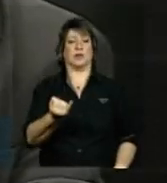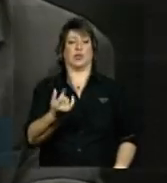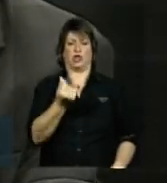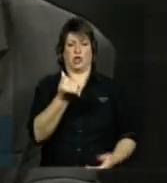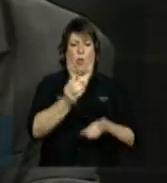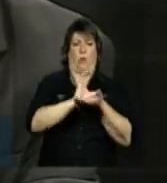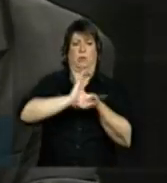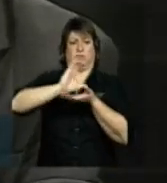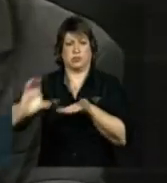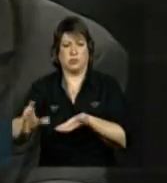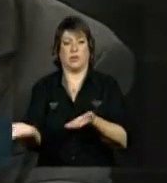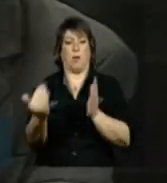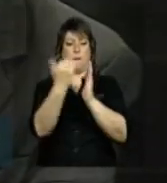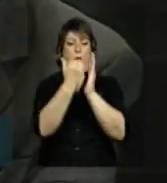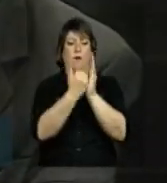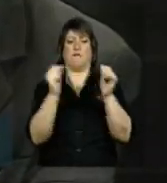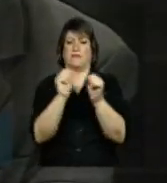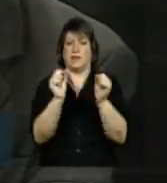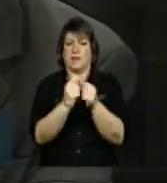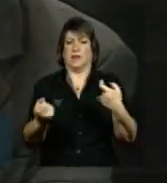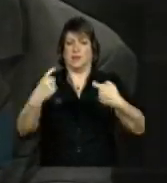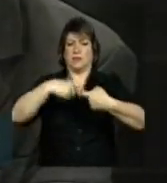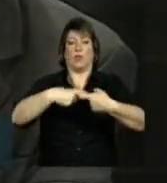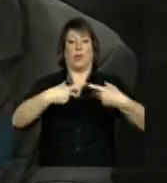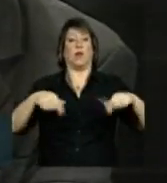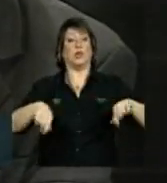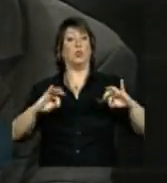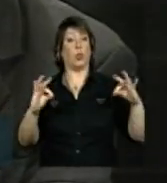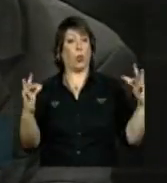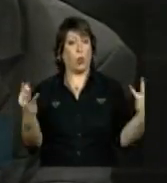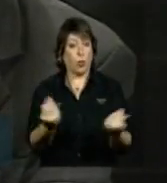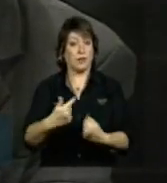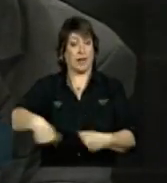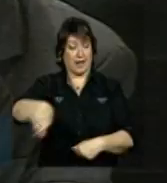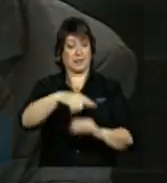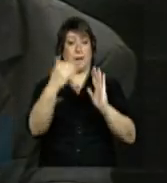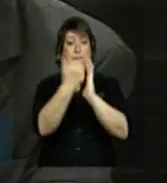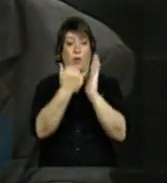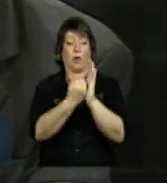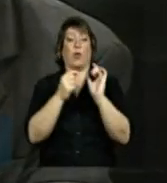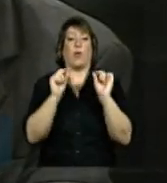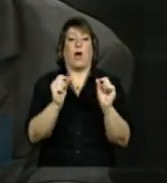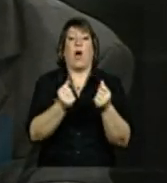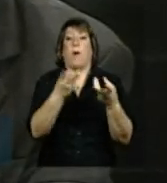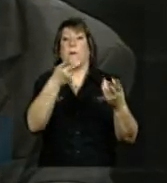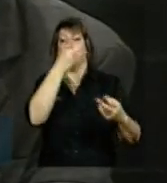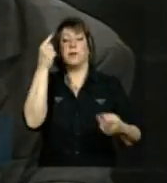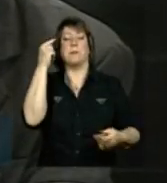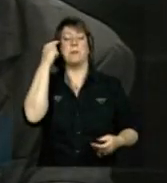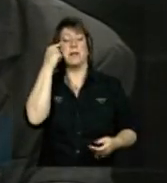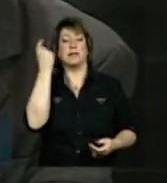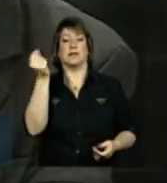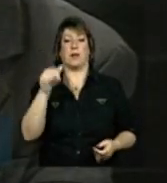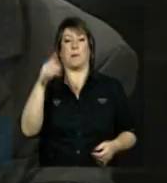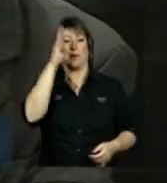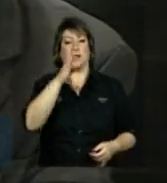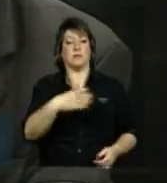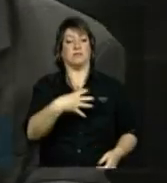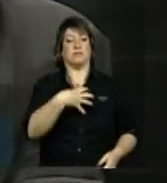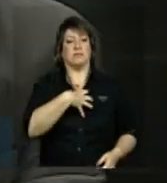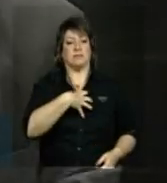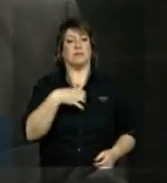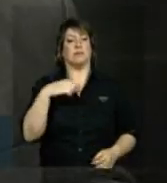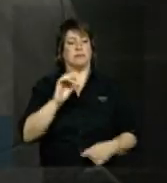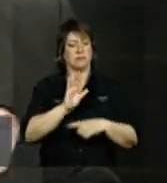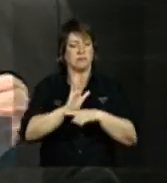colocados, os programas acionados, são todos aqueles programas que alguém pensa no Brasil com o espírito